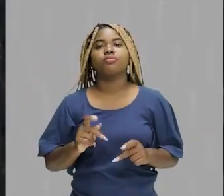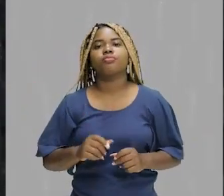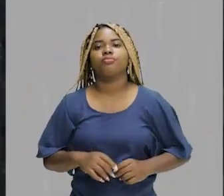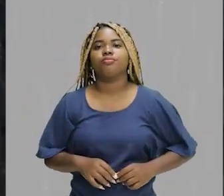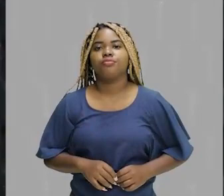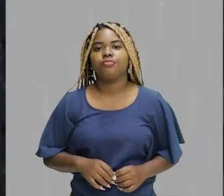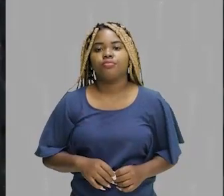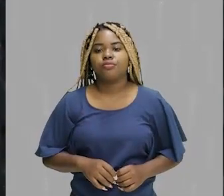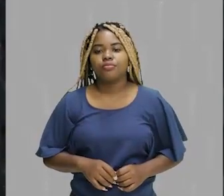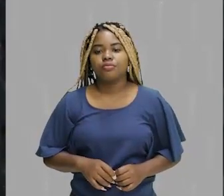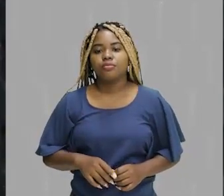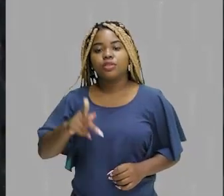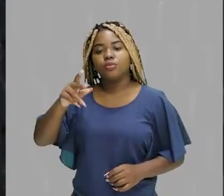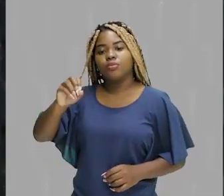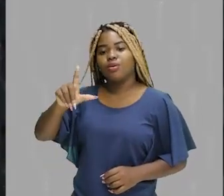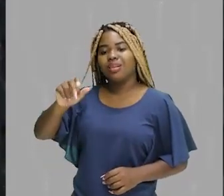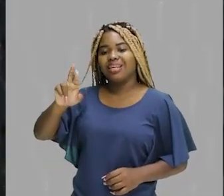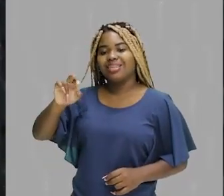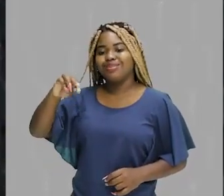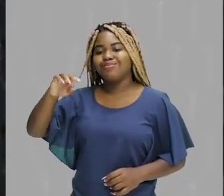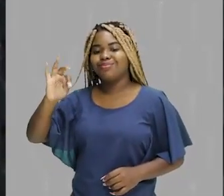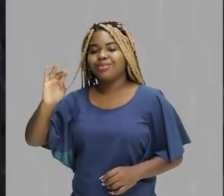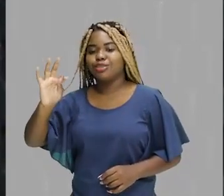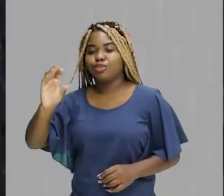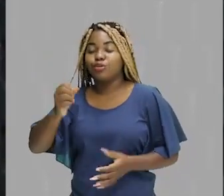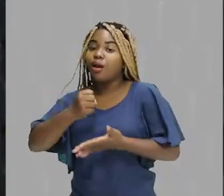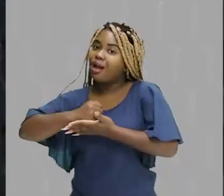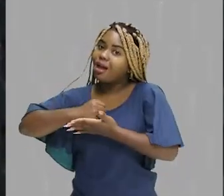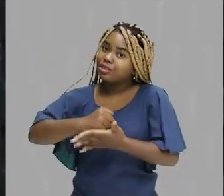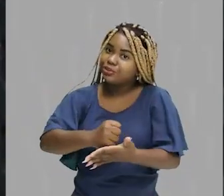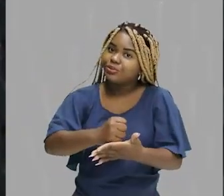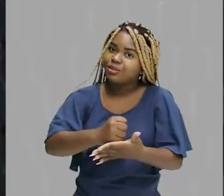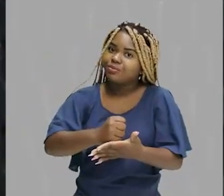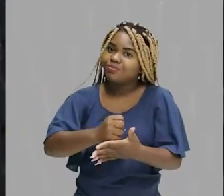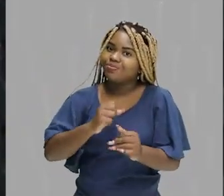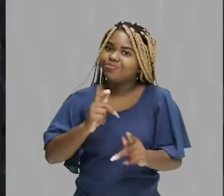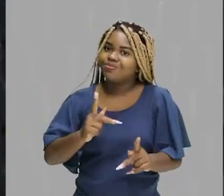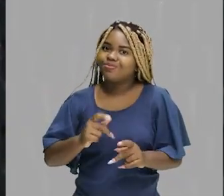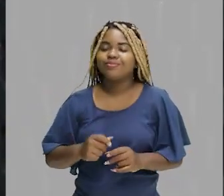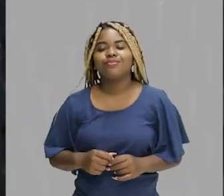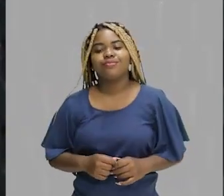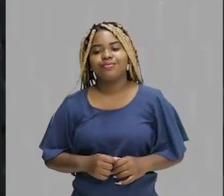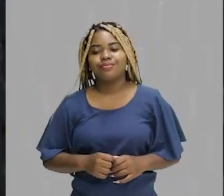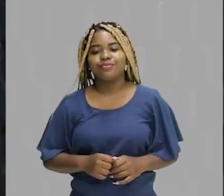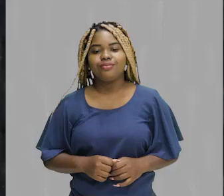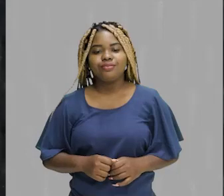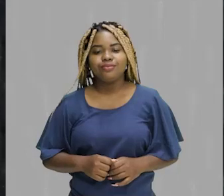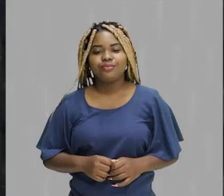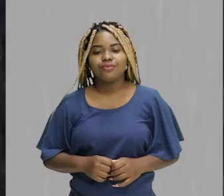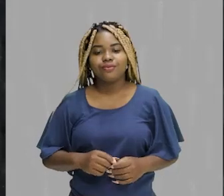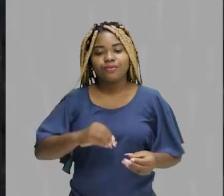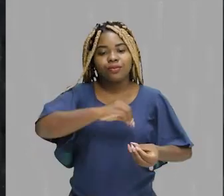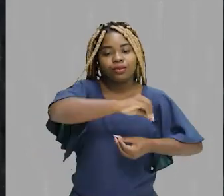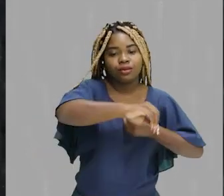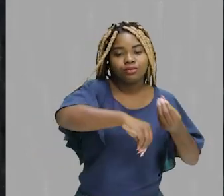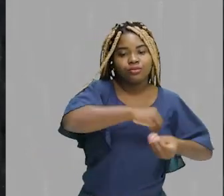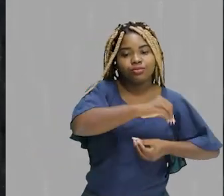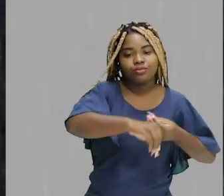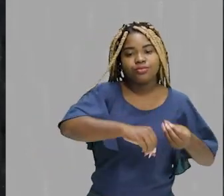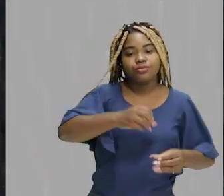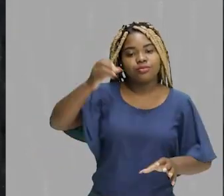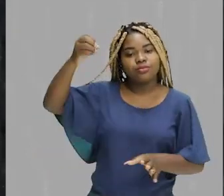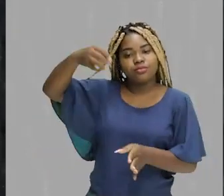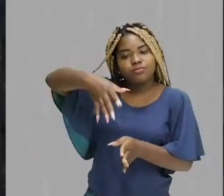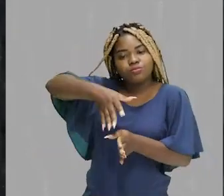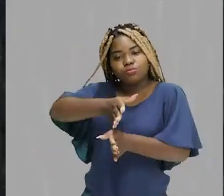iria identificar pelo sinal de mais direita ou menos esquerda. A substância que desvia a luz polarizada